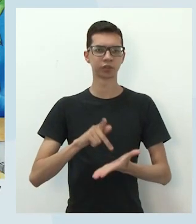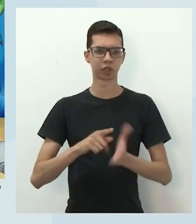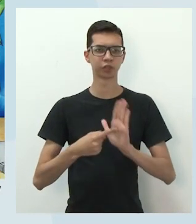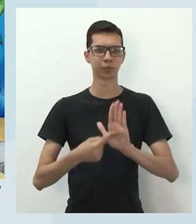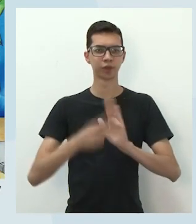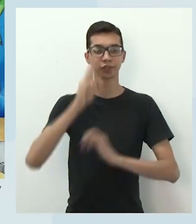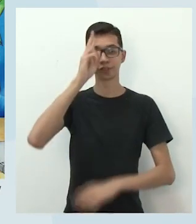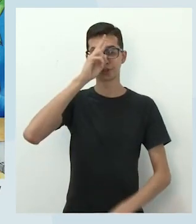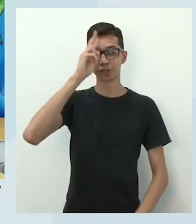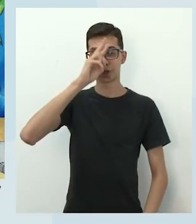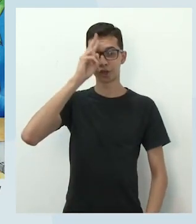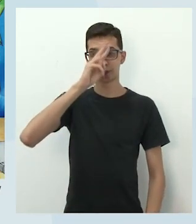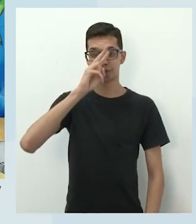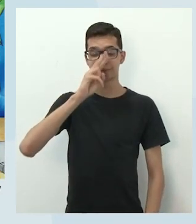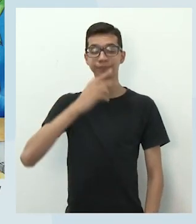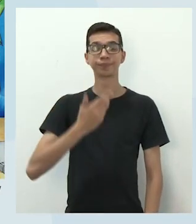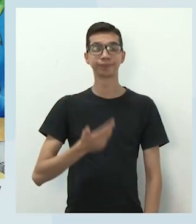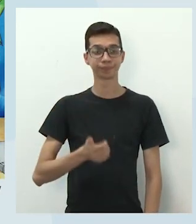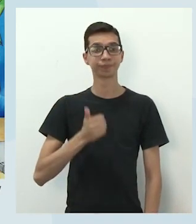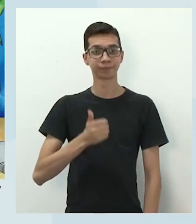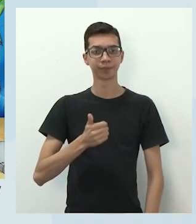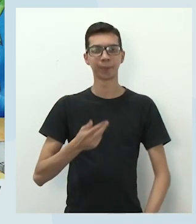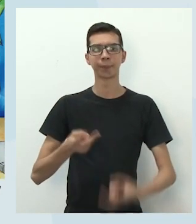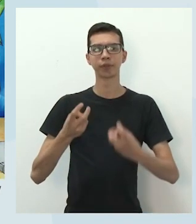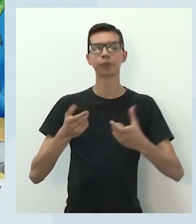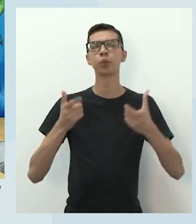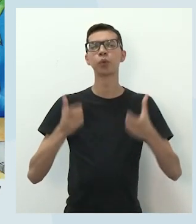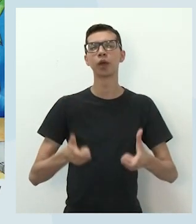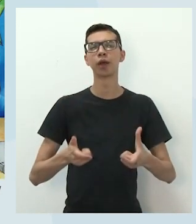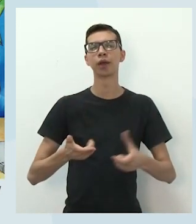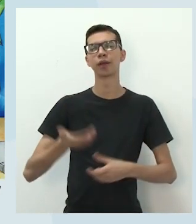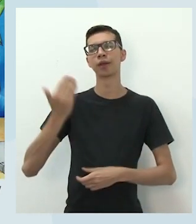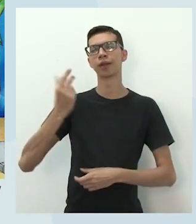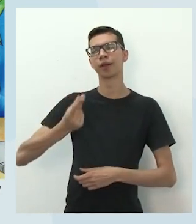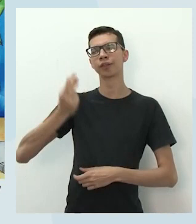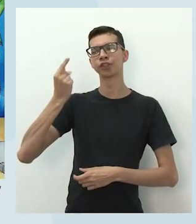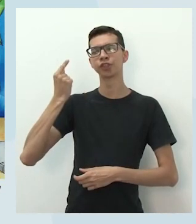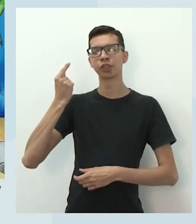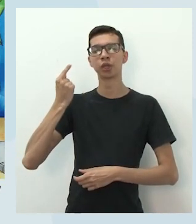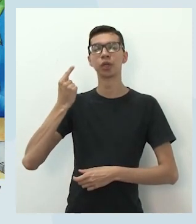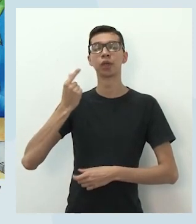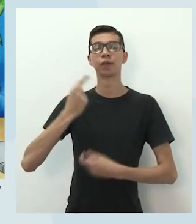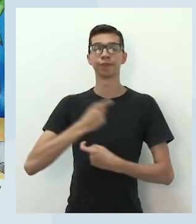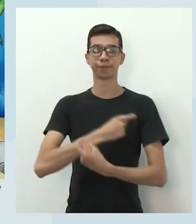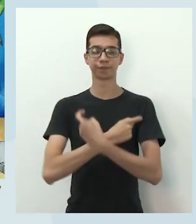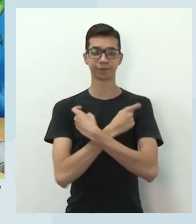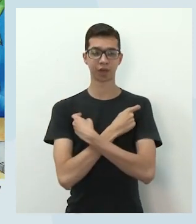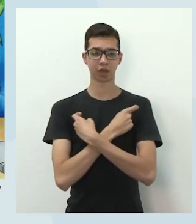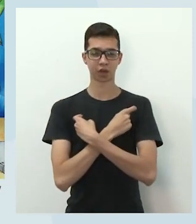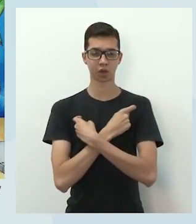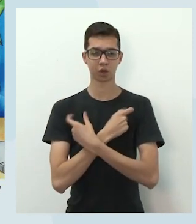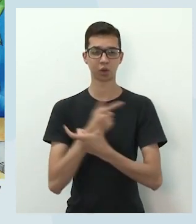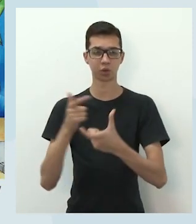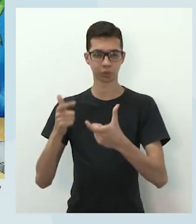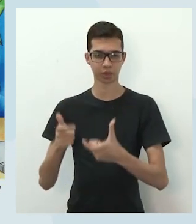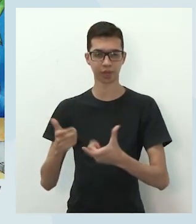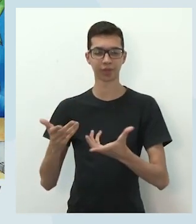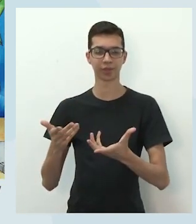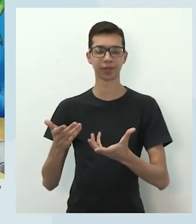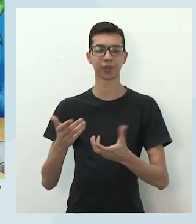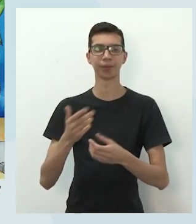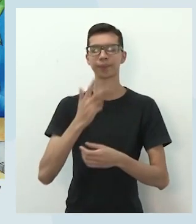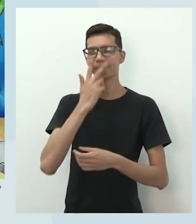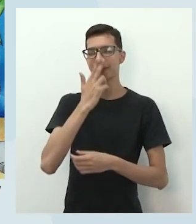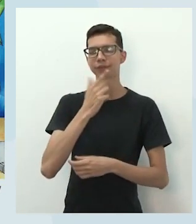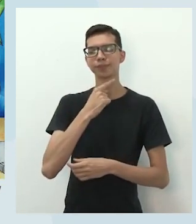esses afrescos, né, geralmente ilustrando as paredes das tumbas dos antigos faraós. E ali, justamente nessas imagens, essa sequência de imagens,